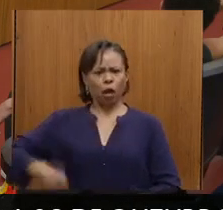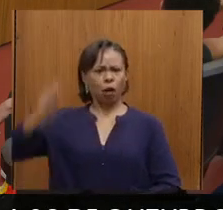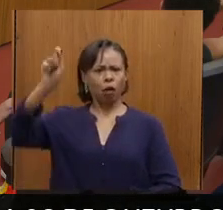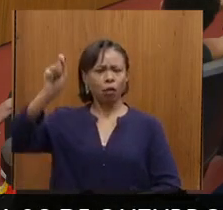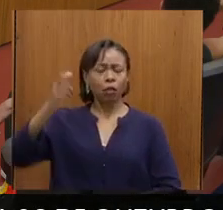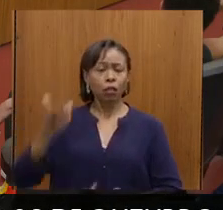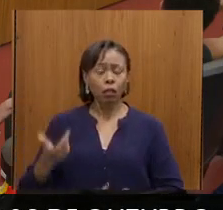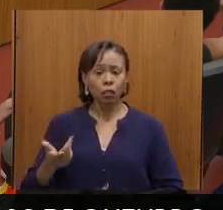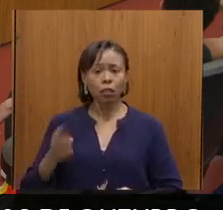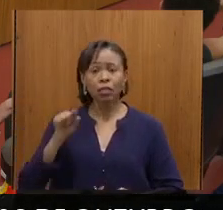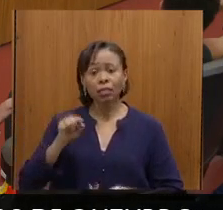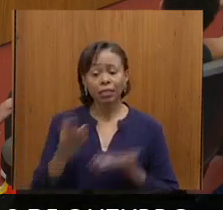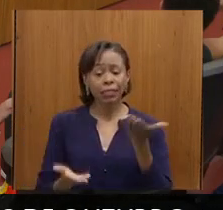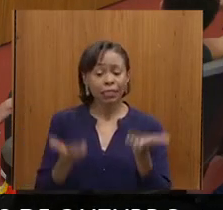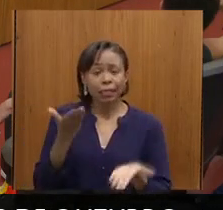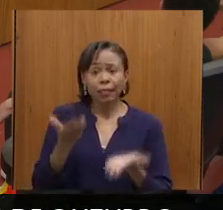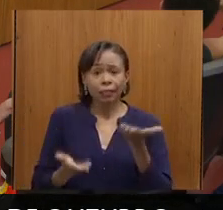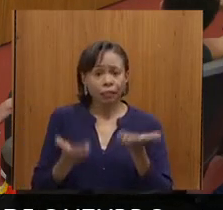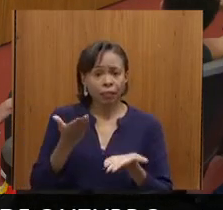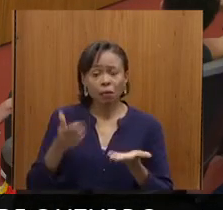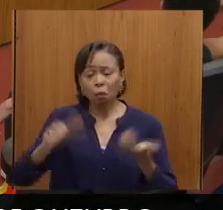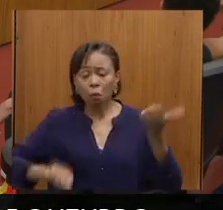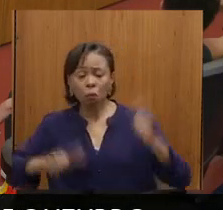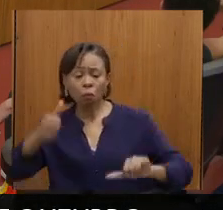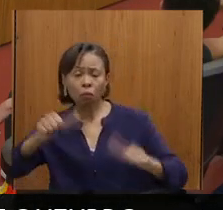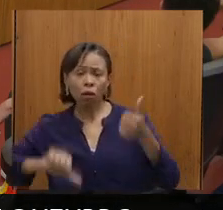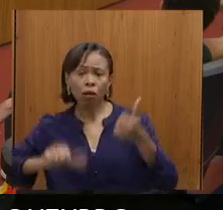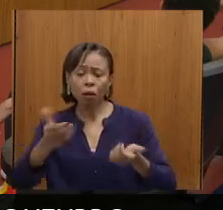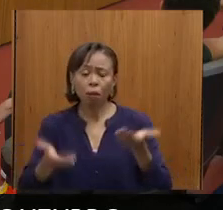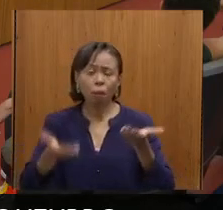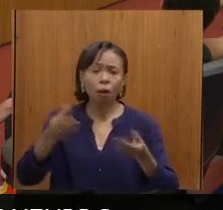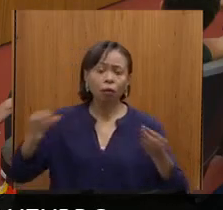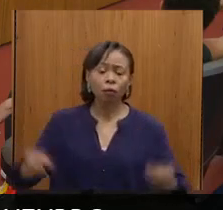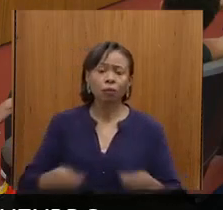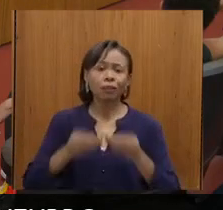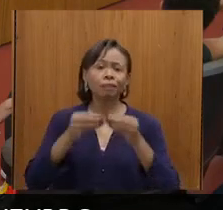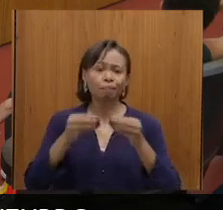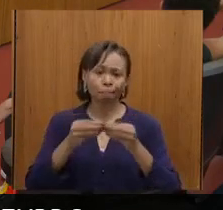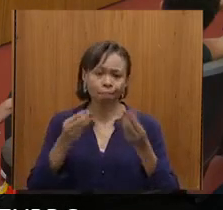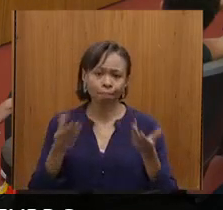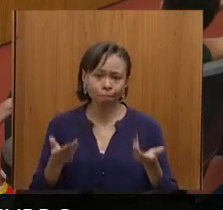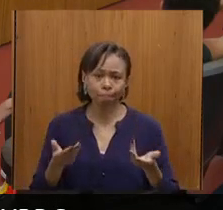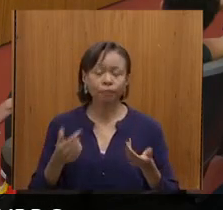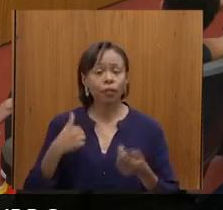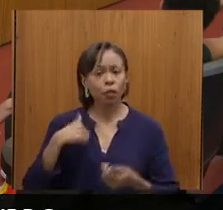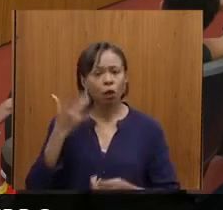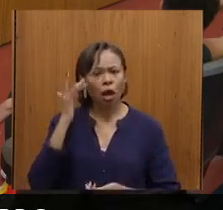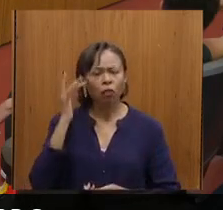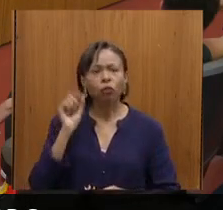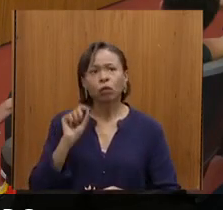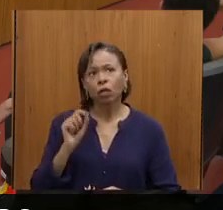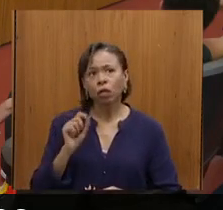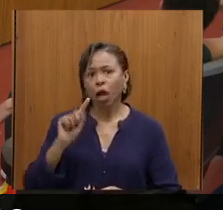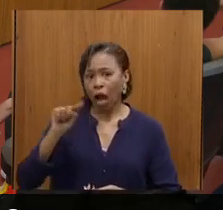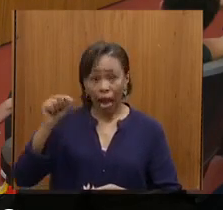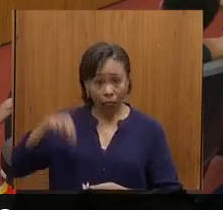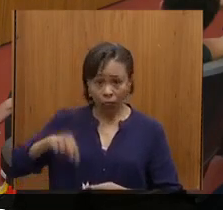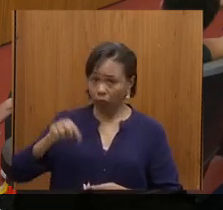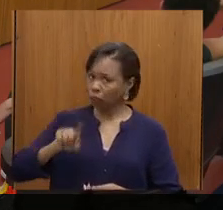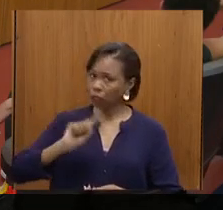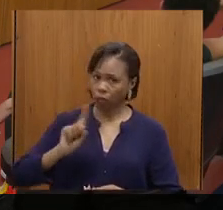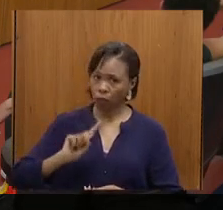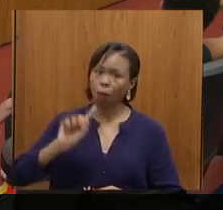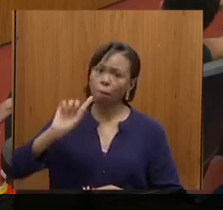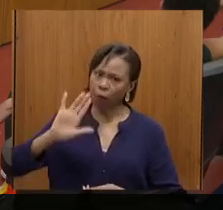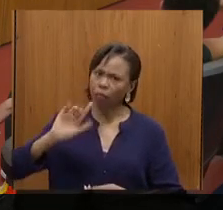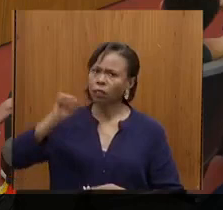nesse equilíbrio para as compensações. Então, acho que depois não vai ser aqui, secretário, mas a gente